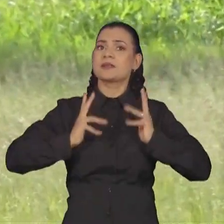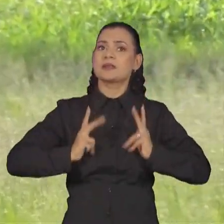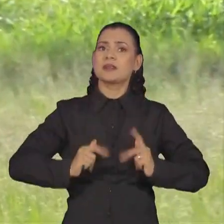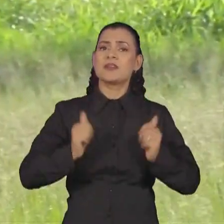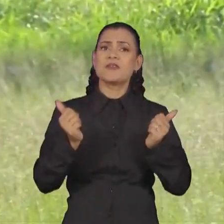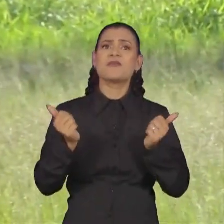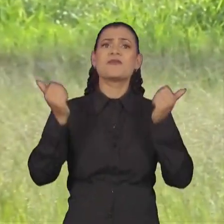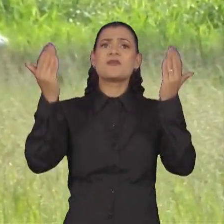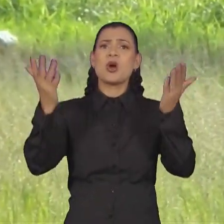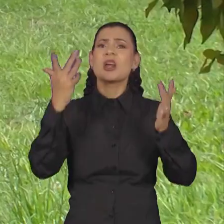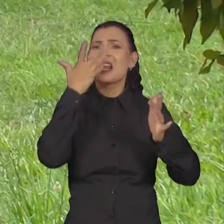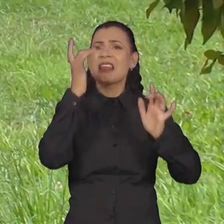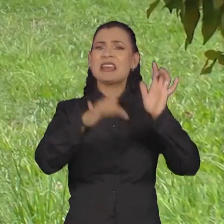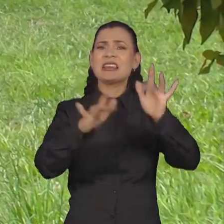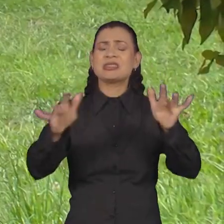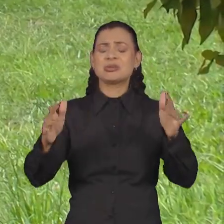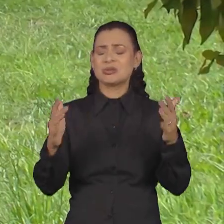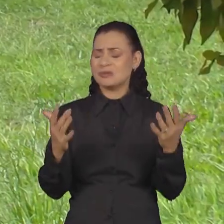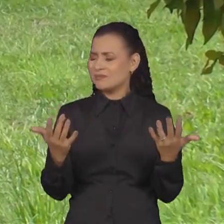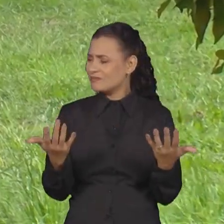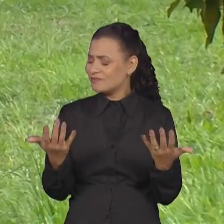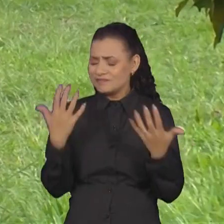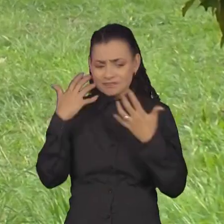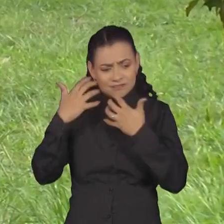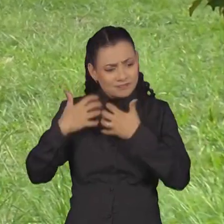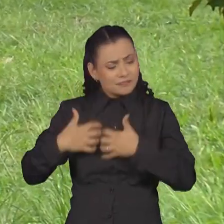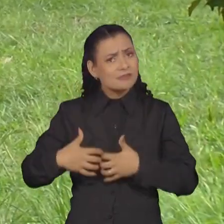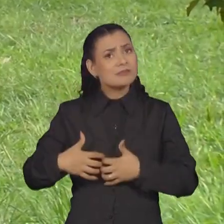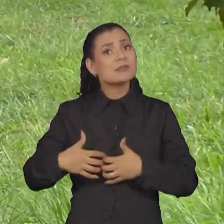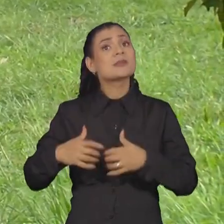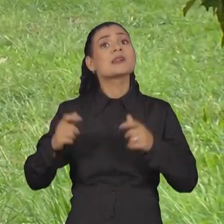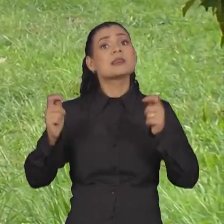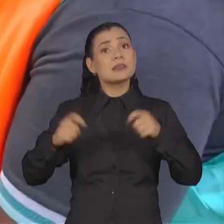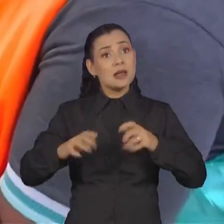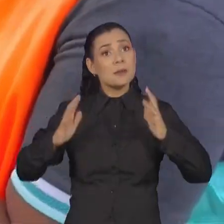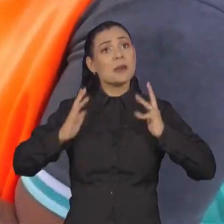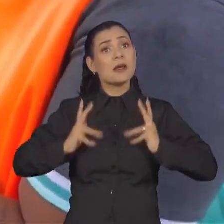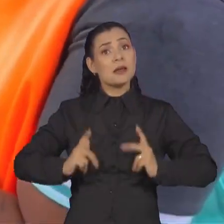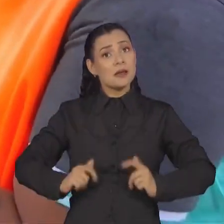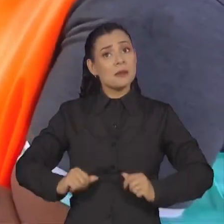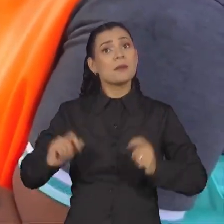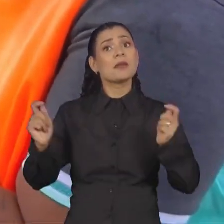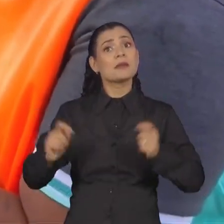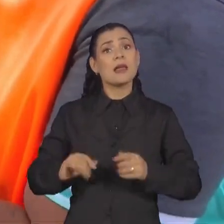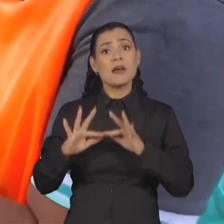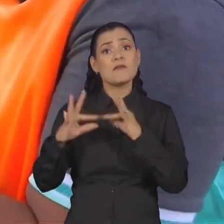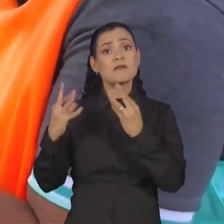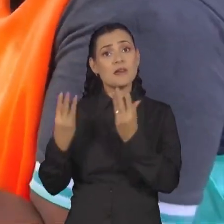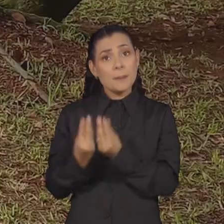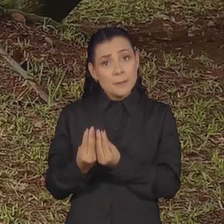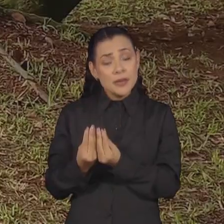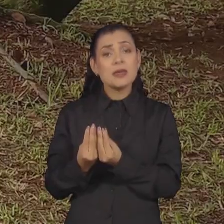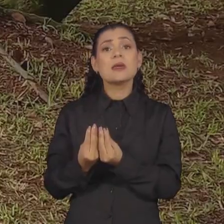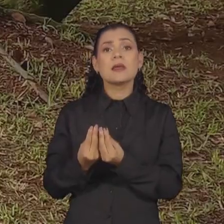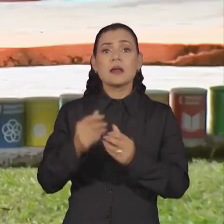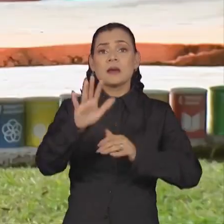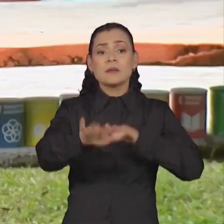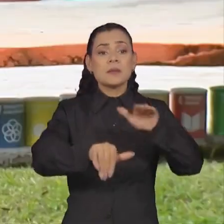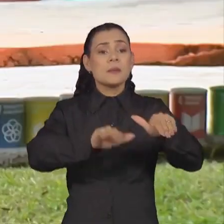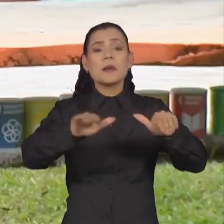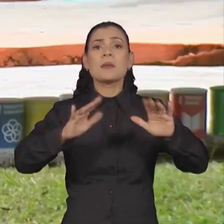fora existe muito lixo. Pensamos juntas, será que é possível levarmos as famílias e as crianças para fazer a